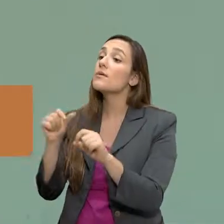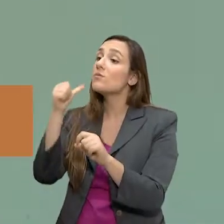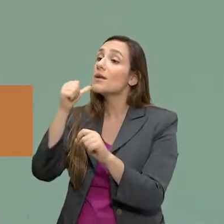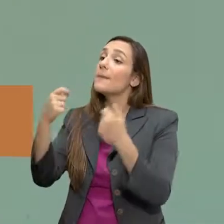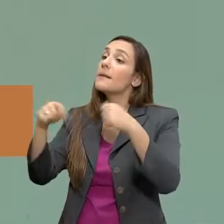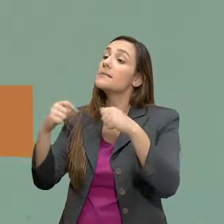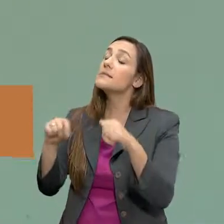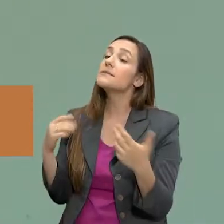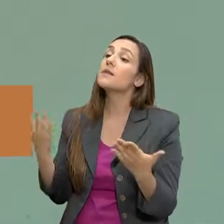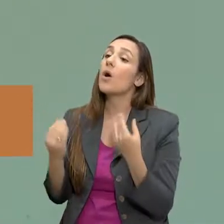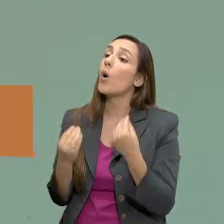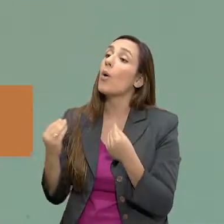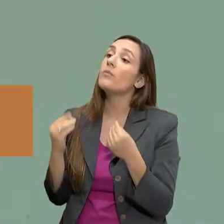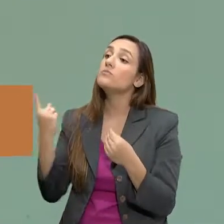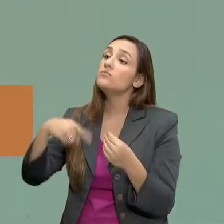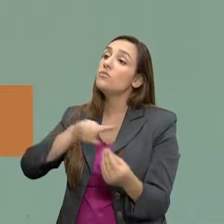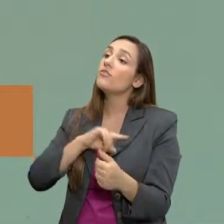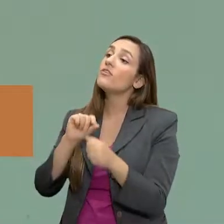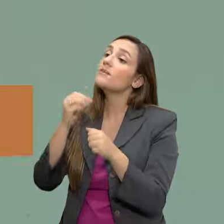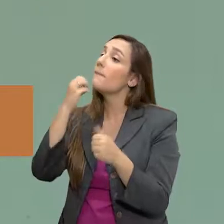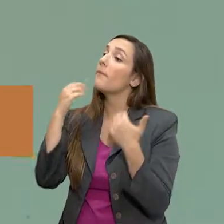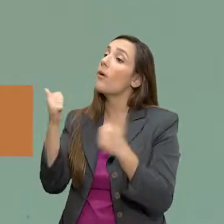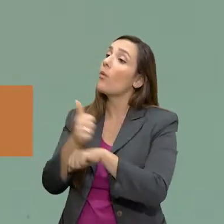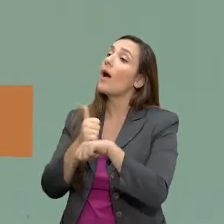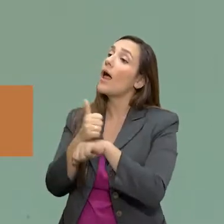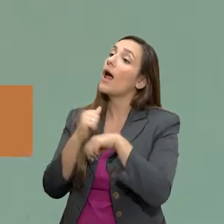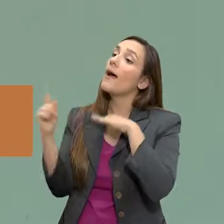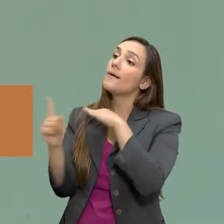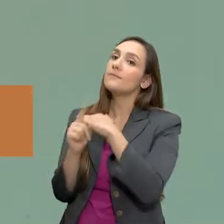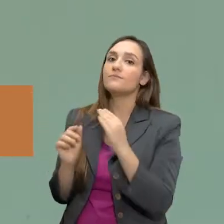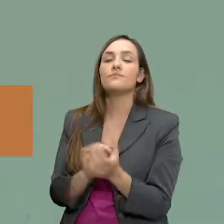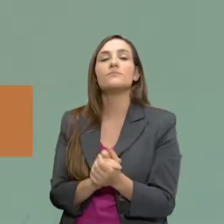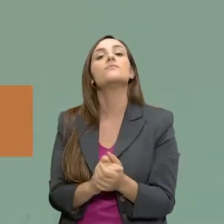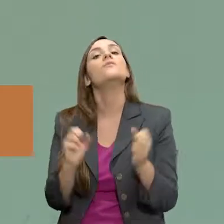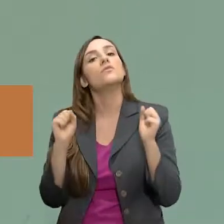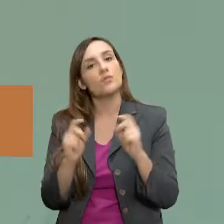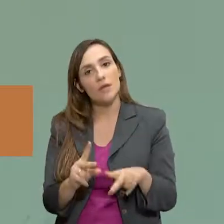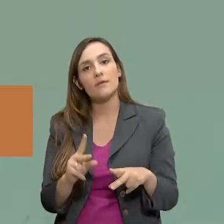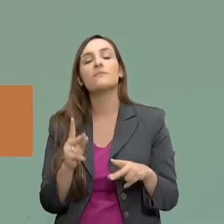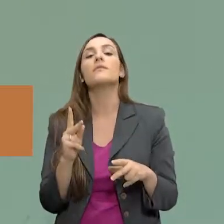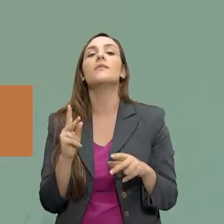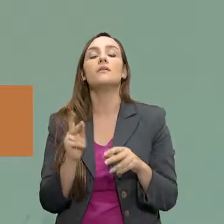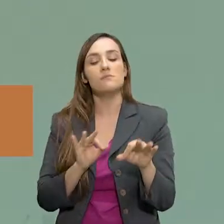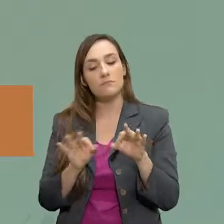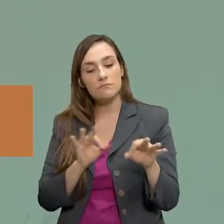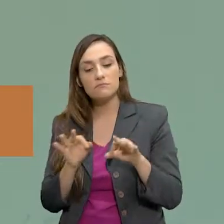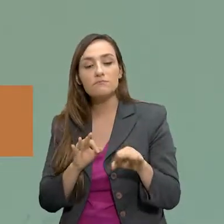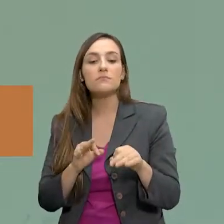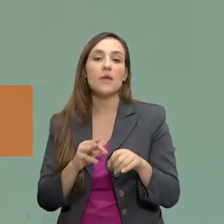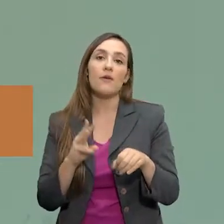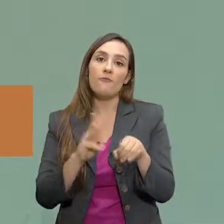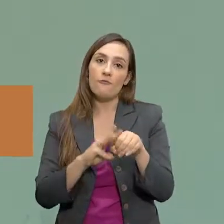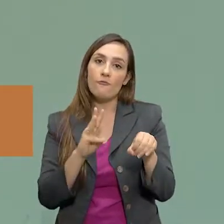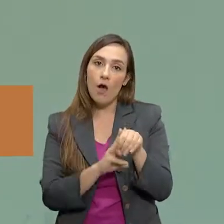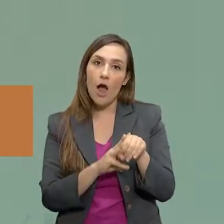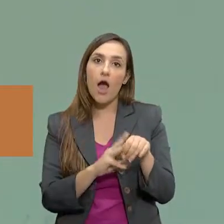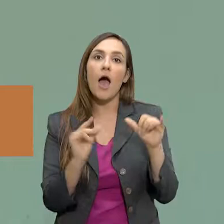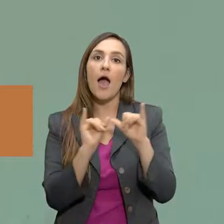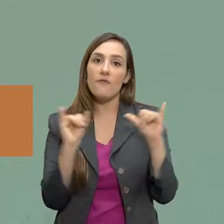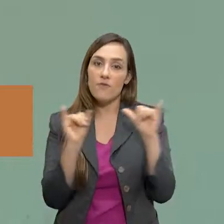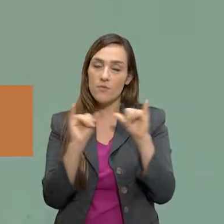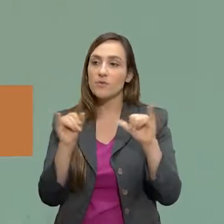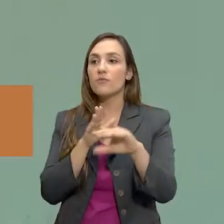nós chegamos à conclusão que seria importante nós irmos nas comunidades com a van, levar o atendimento jurídico, o